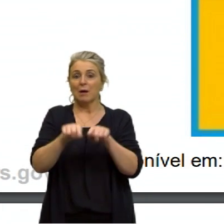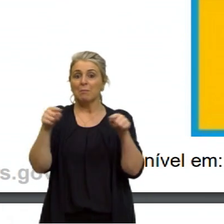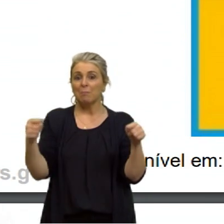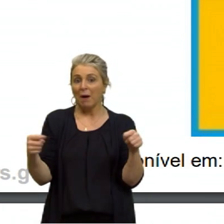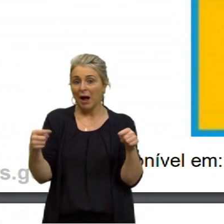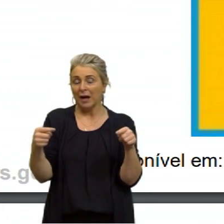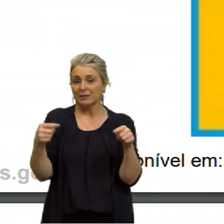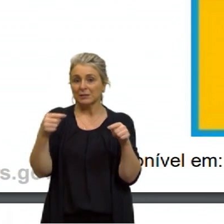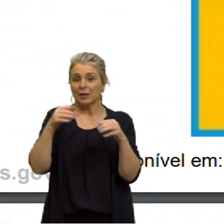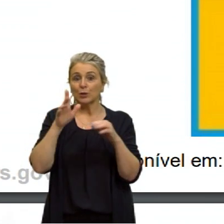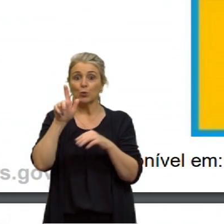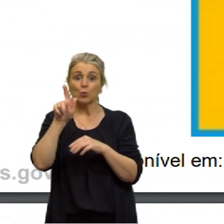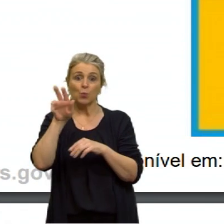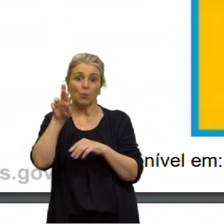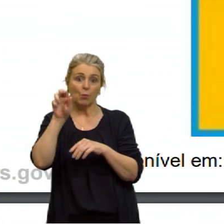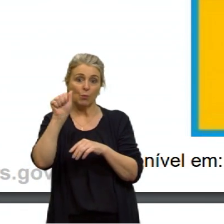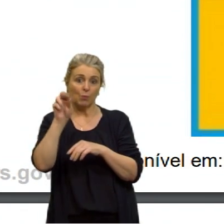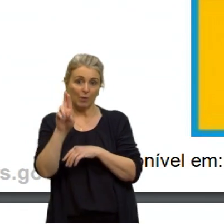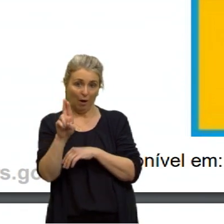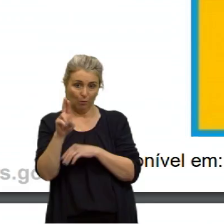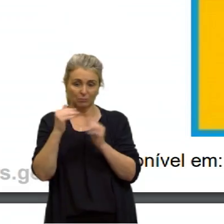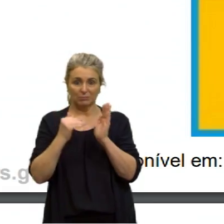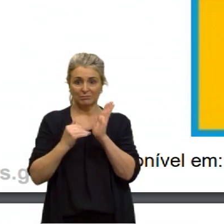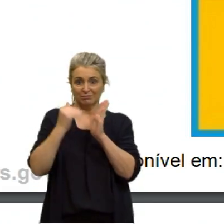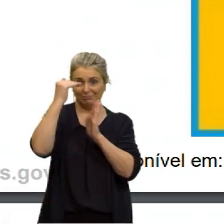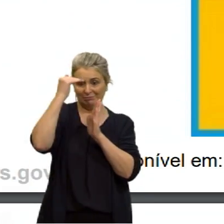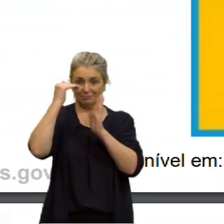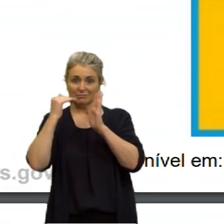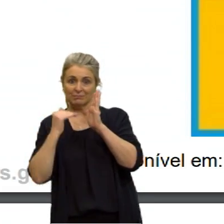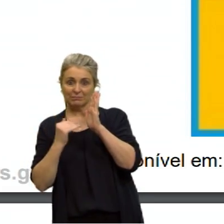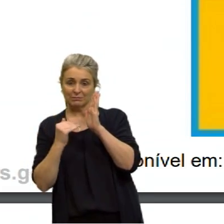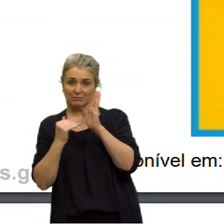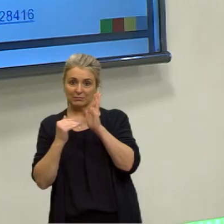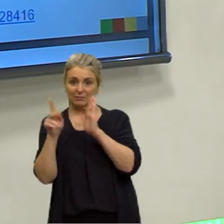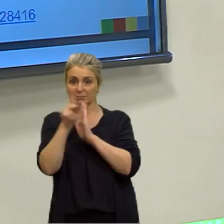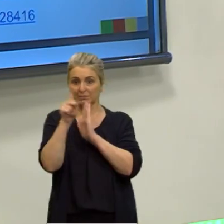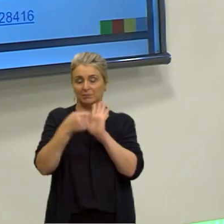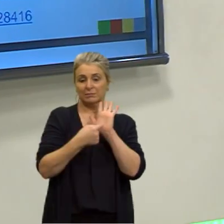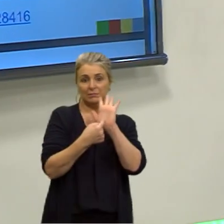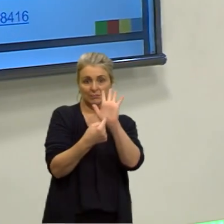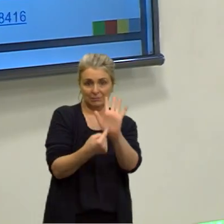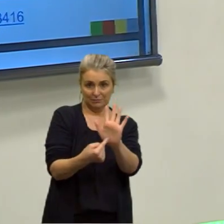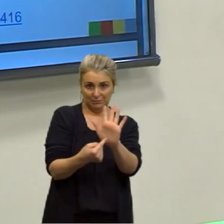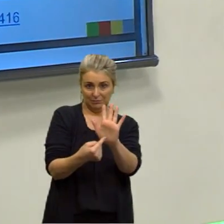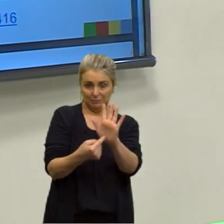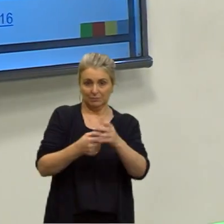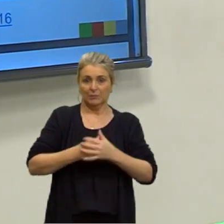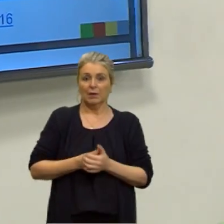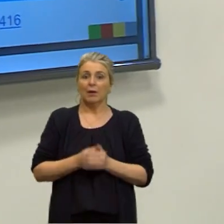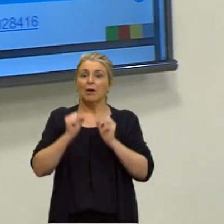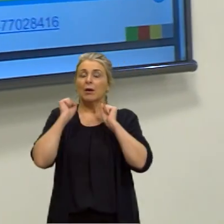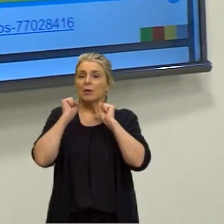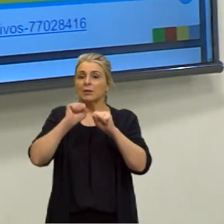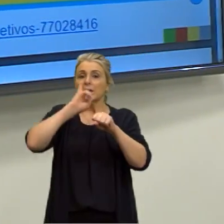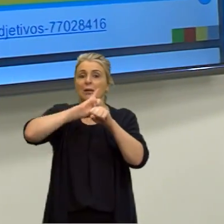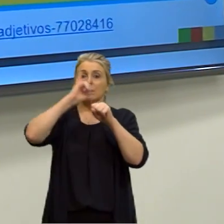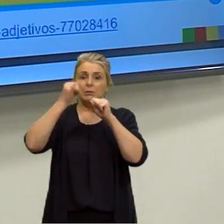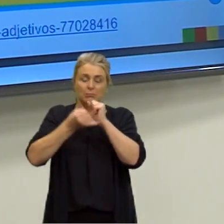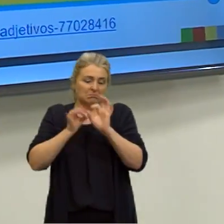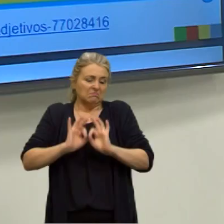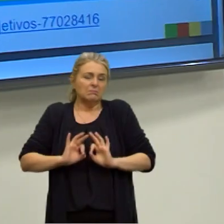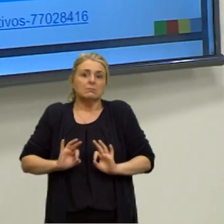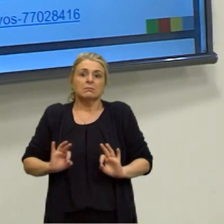funciona de um jeito muito diferente e eu quero mostrar para vocês aqui passo a passo eu posso ter um adjetivo no seu grau